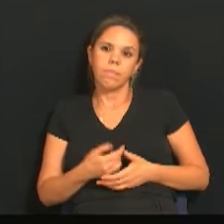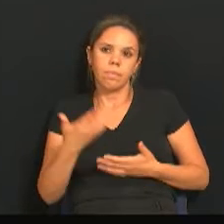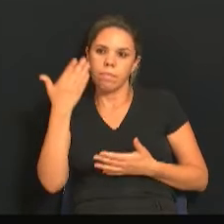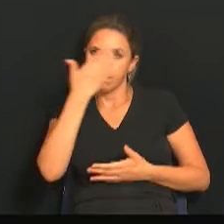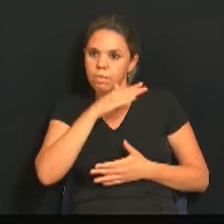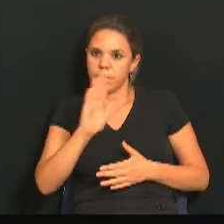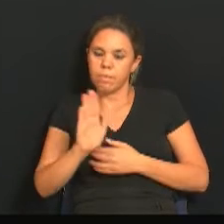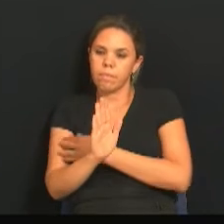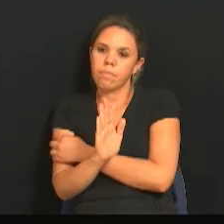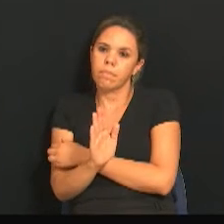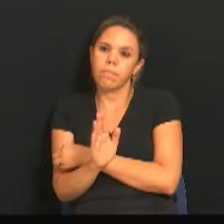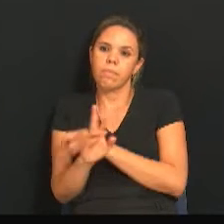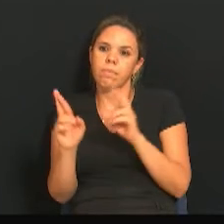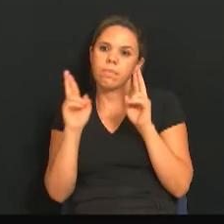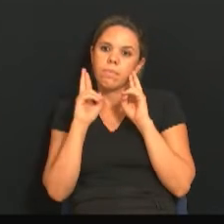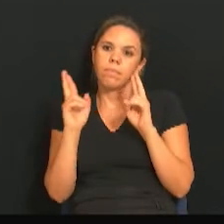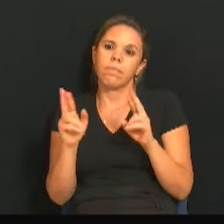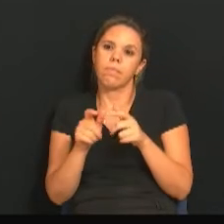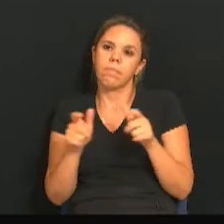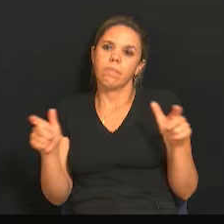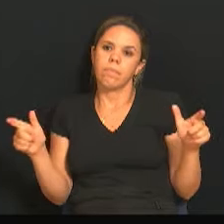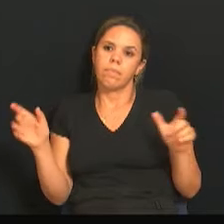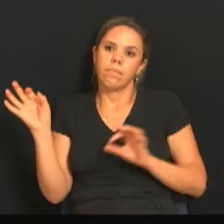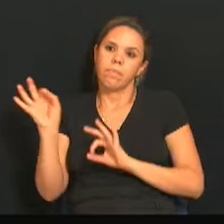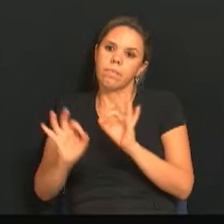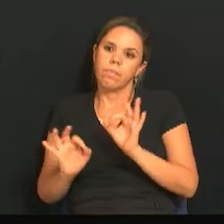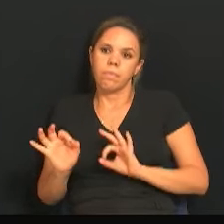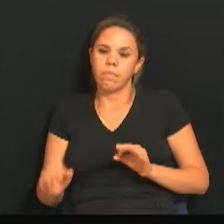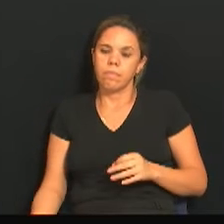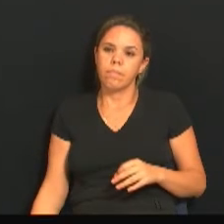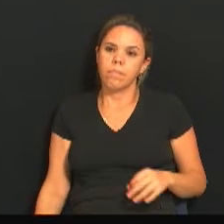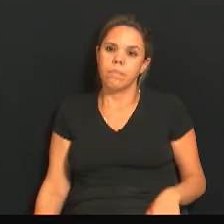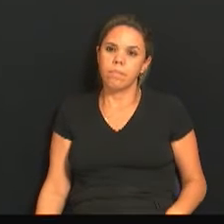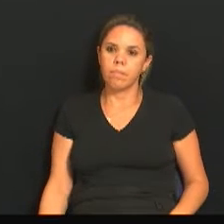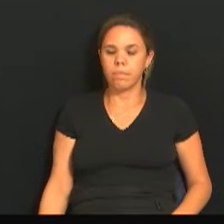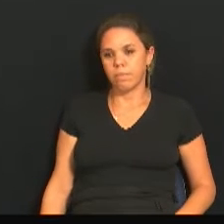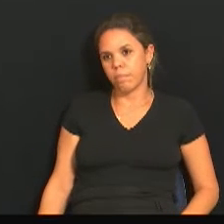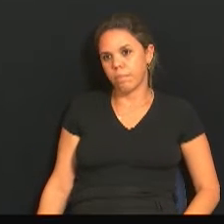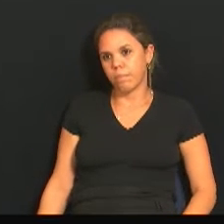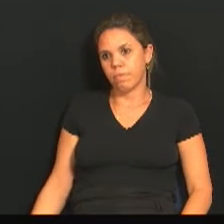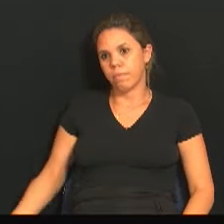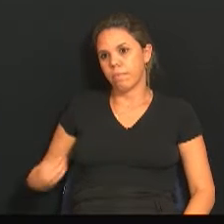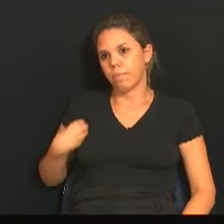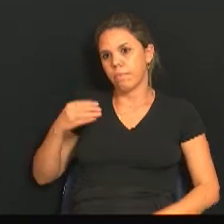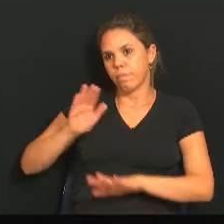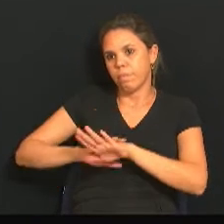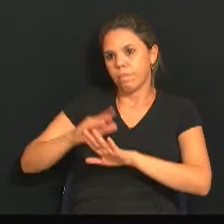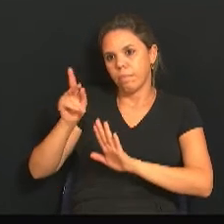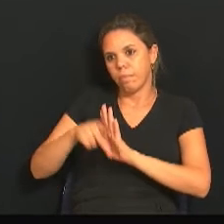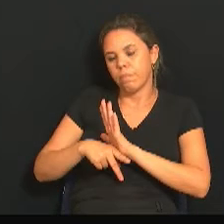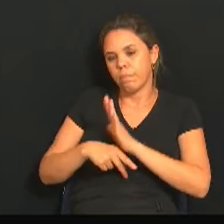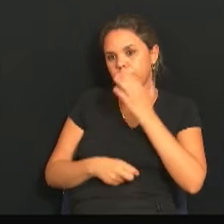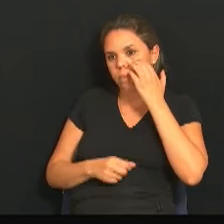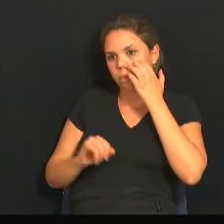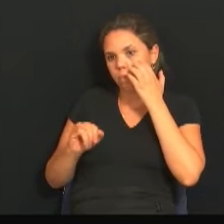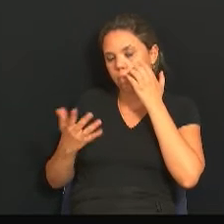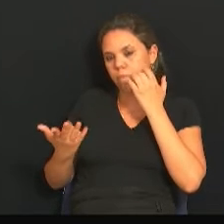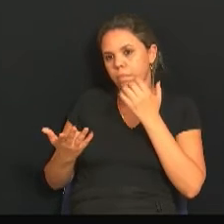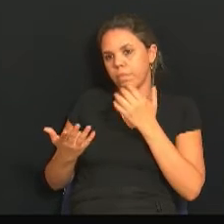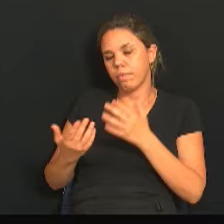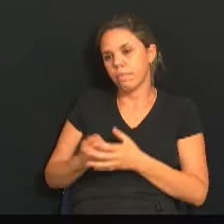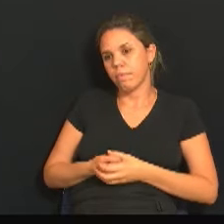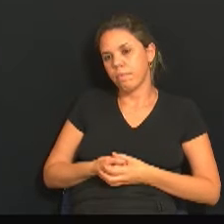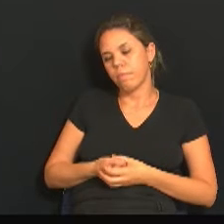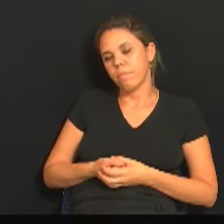a dignidade, a grandeza, a organização que está por trás do projeto. Se apegaram a um item do